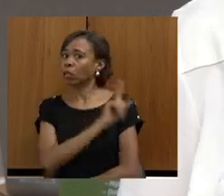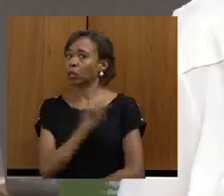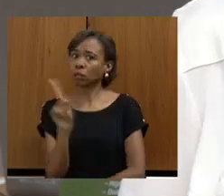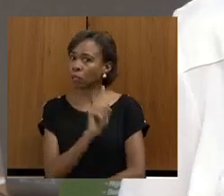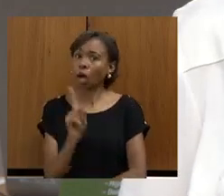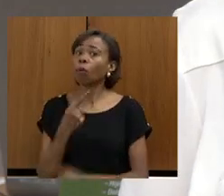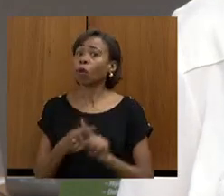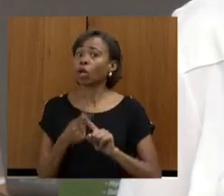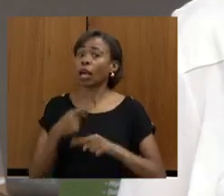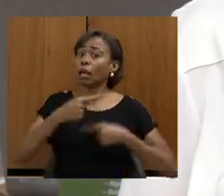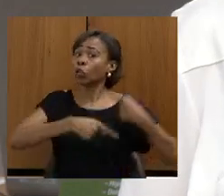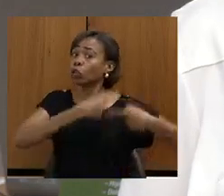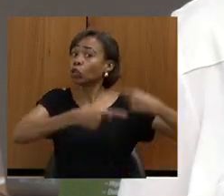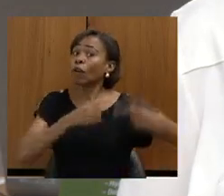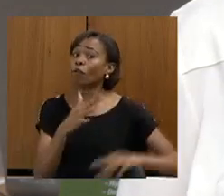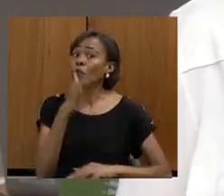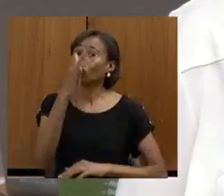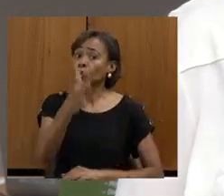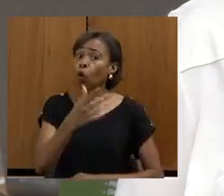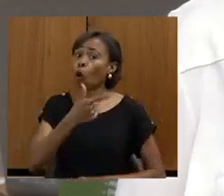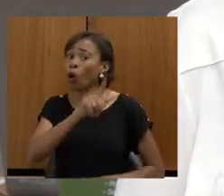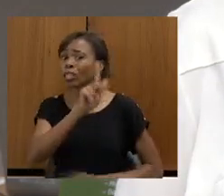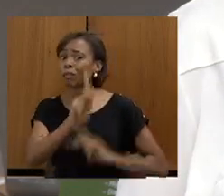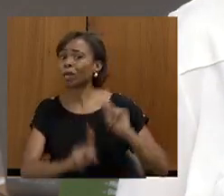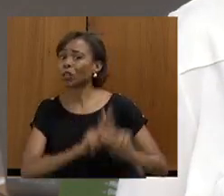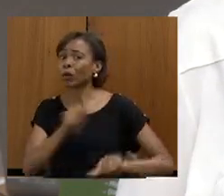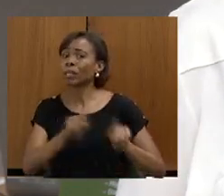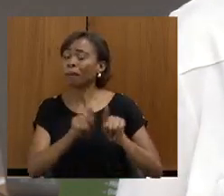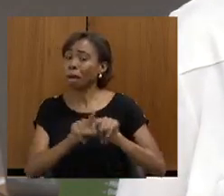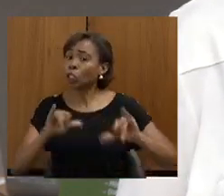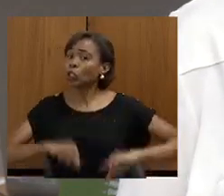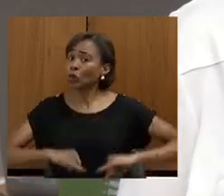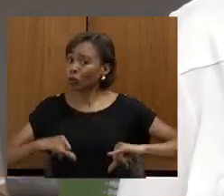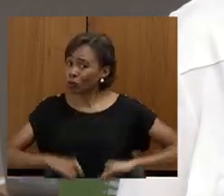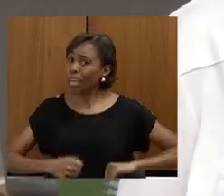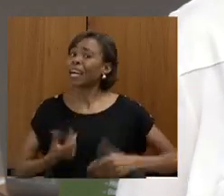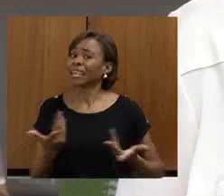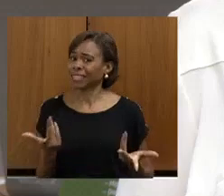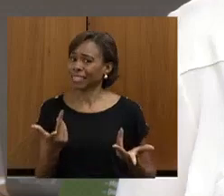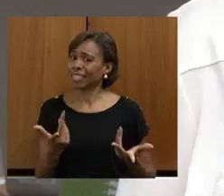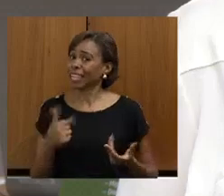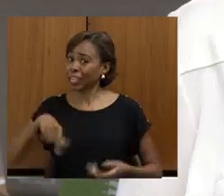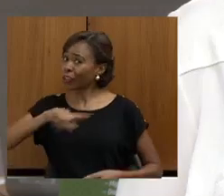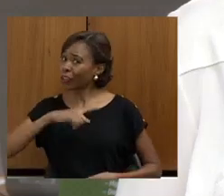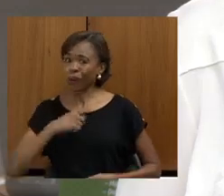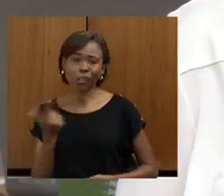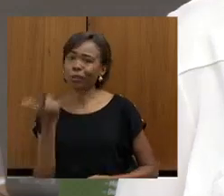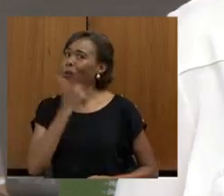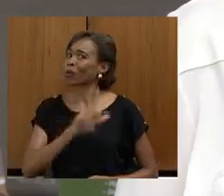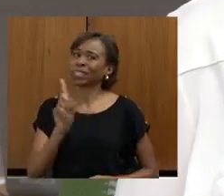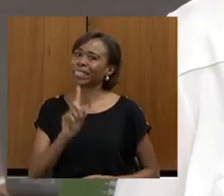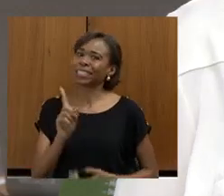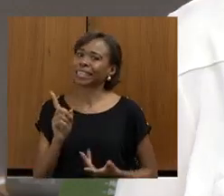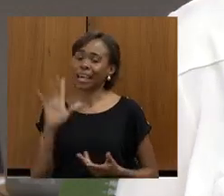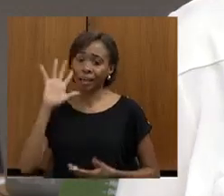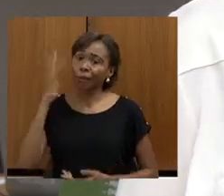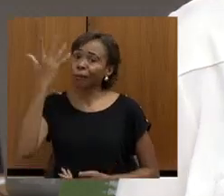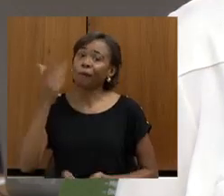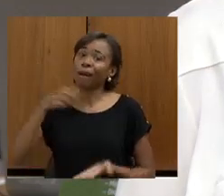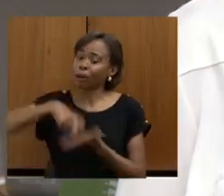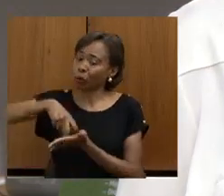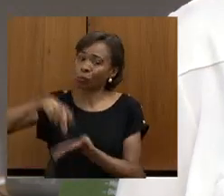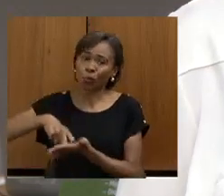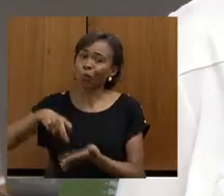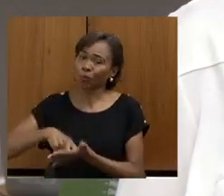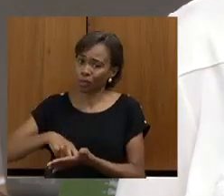futuras estão vindo e elas podem pagar de uma forma que nós não vamos conseguir punir os